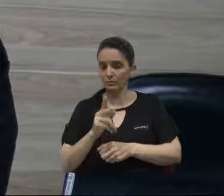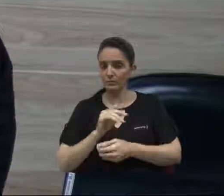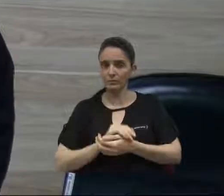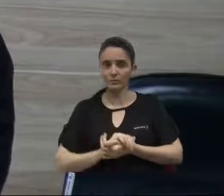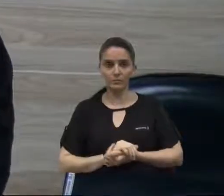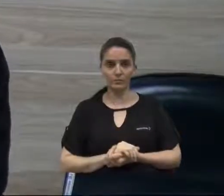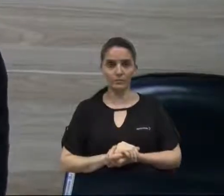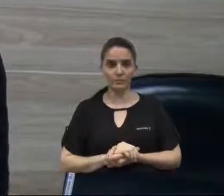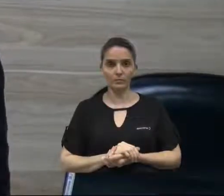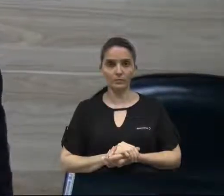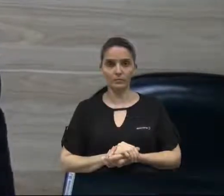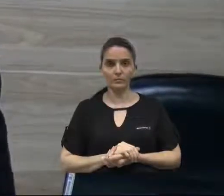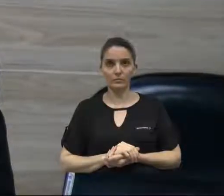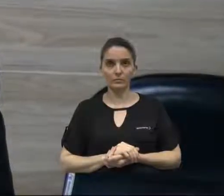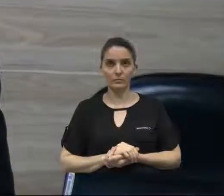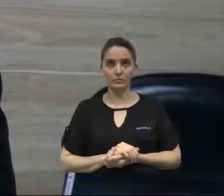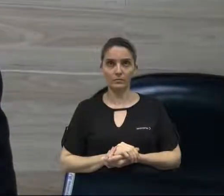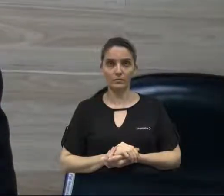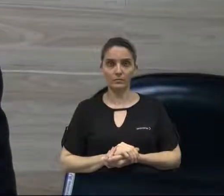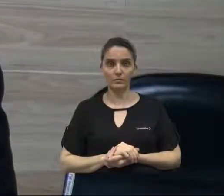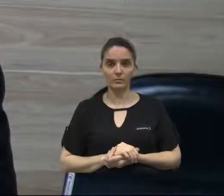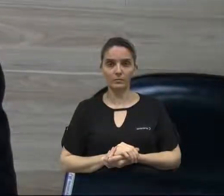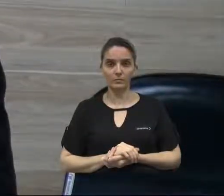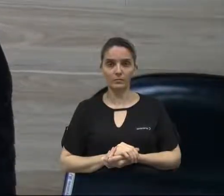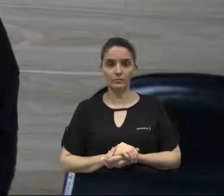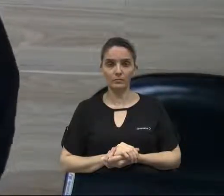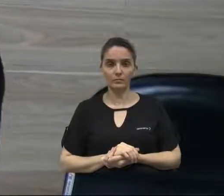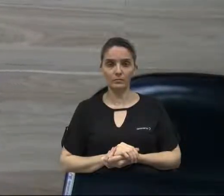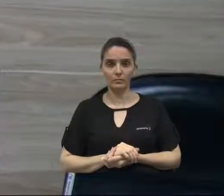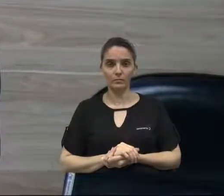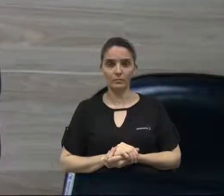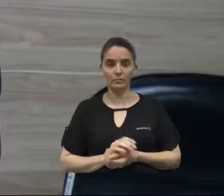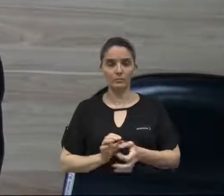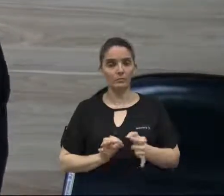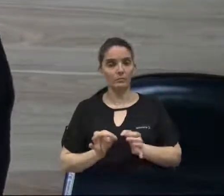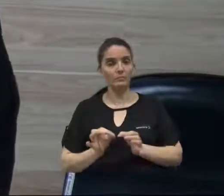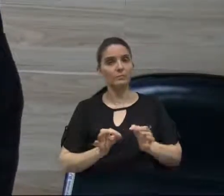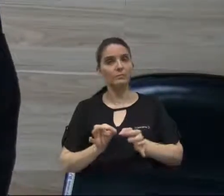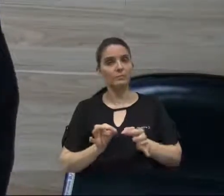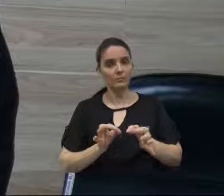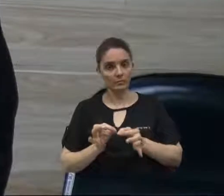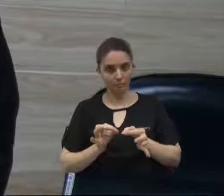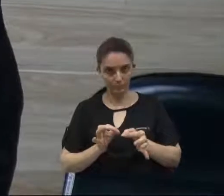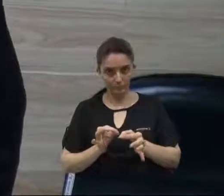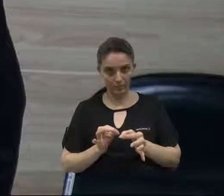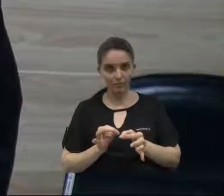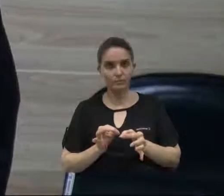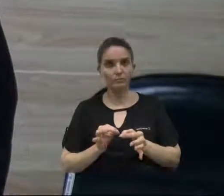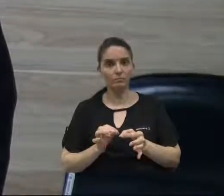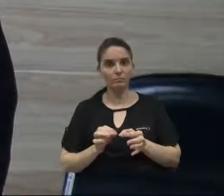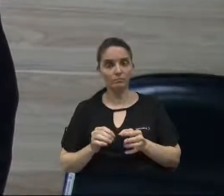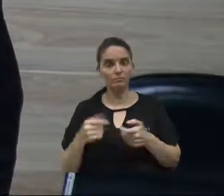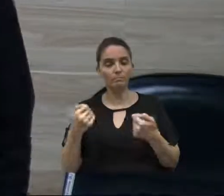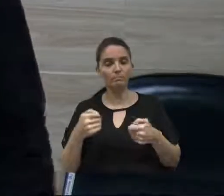Não achem que esse projeto não é polêmico, porque é.